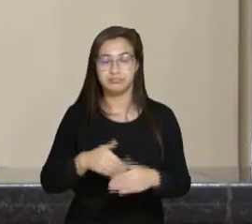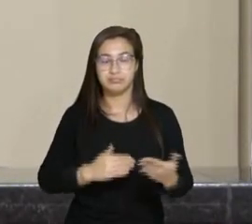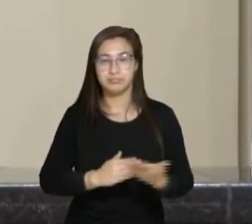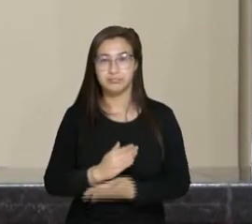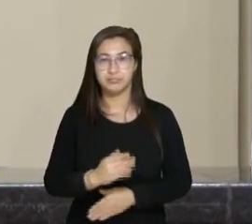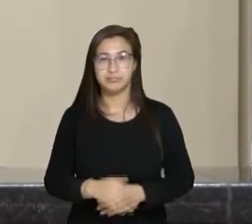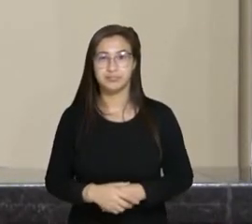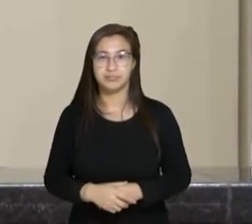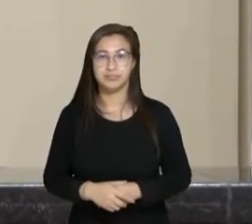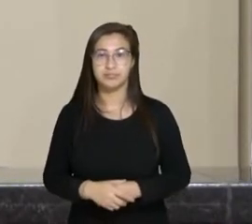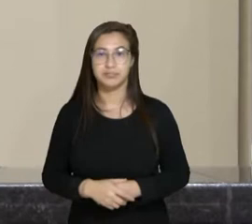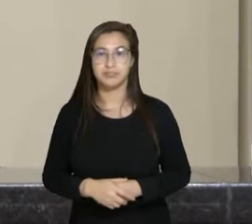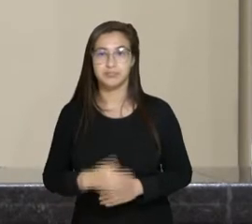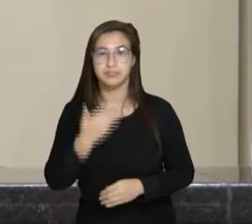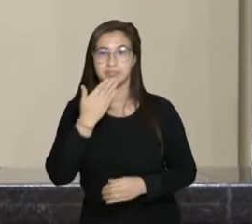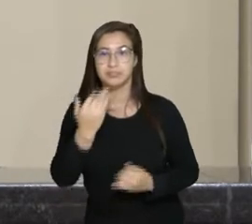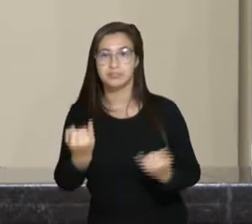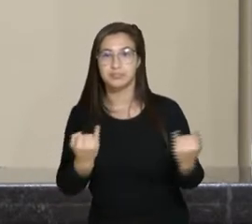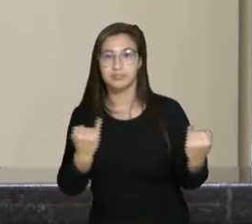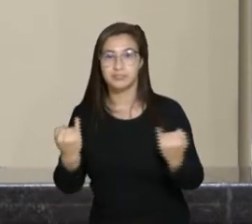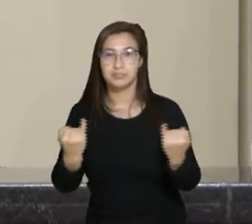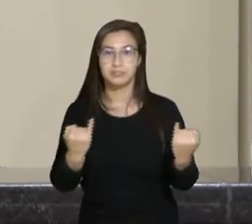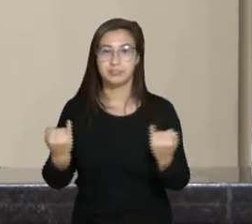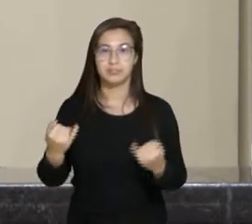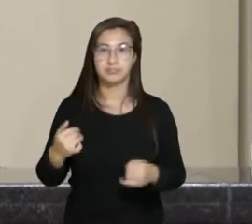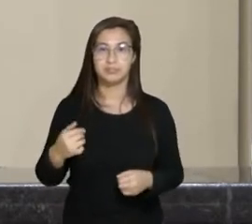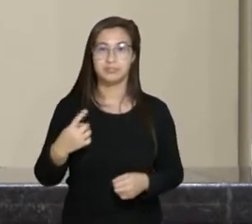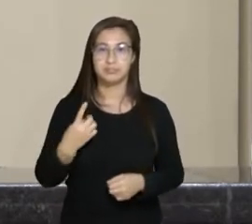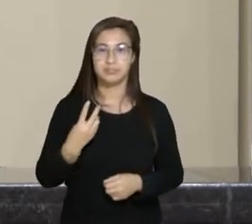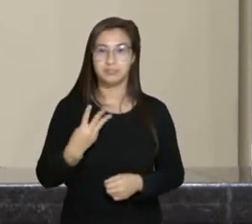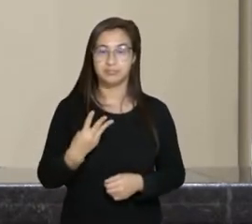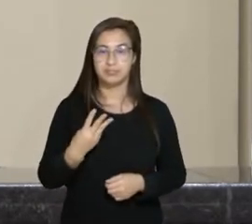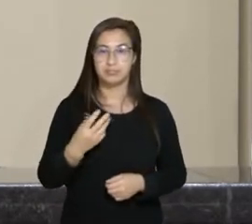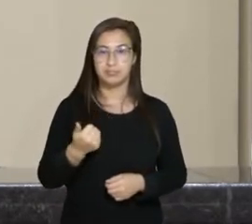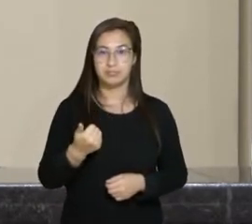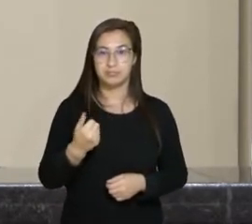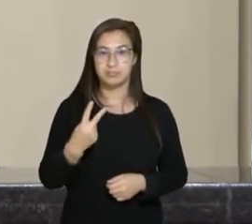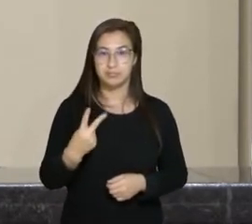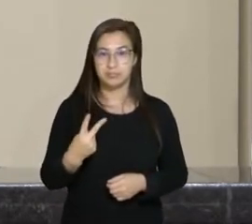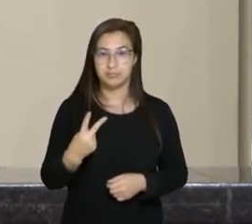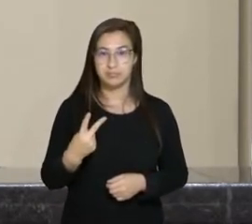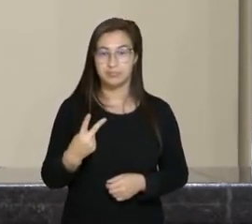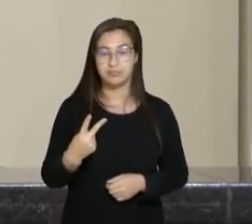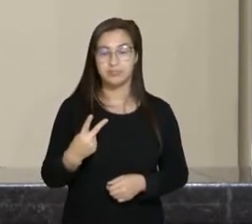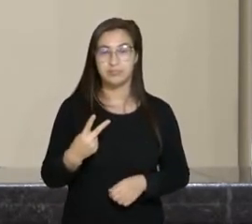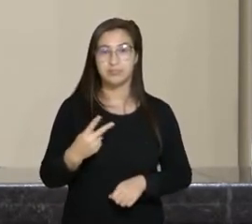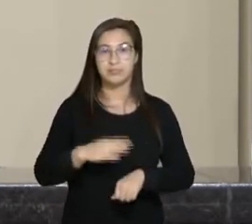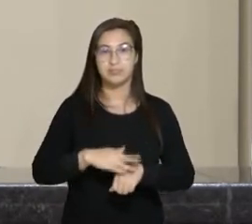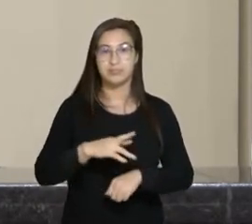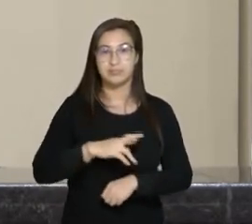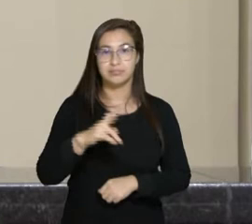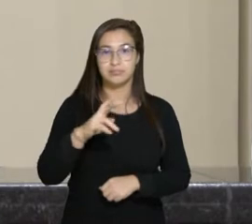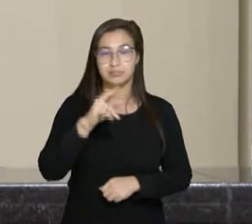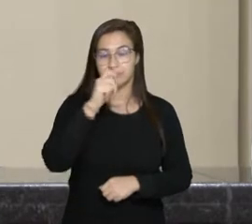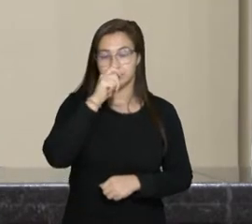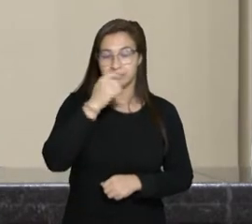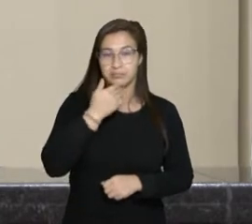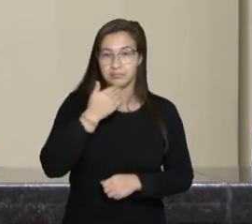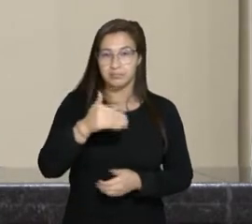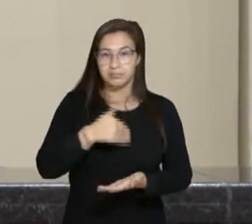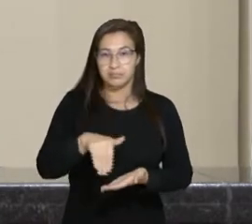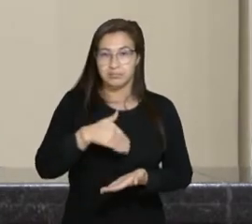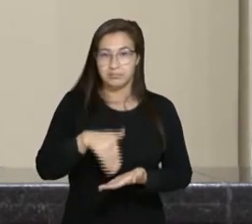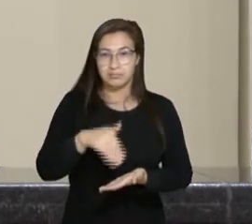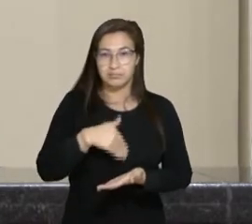aprovar pedido informação 312 autor Deputado de homem solicitando ao